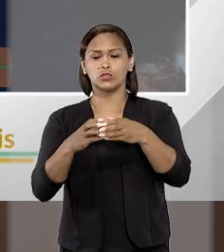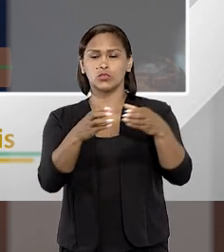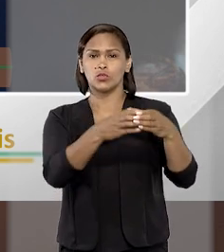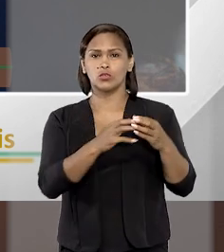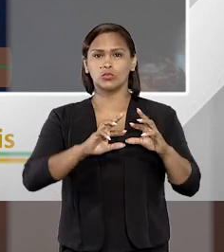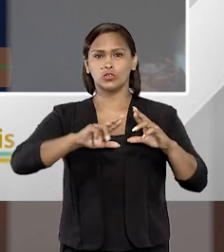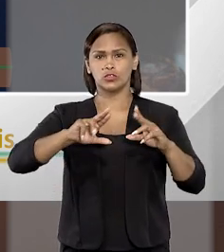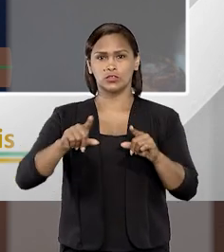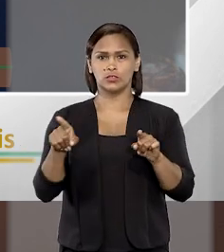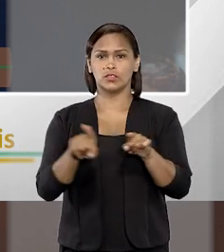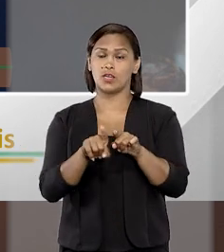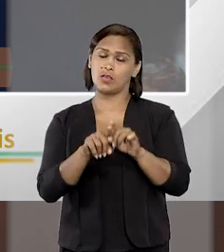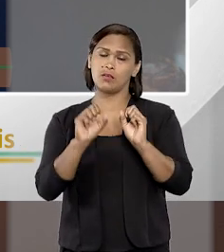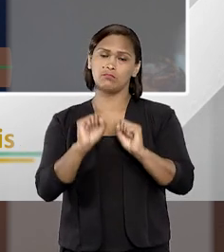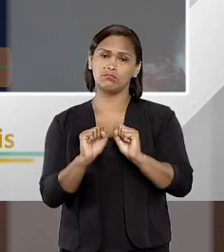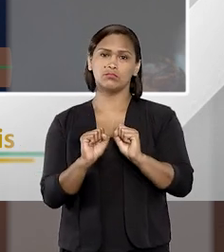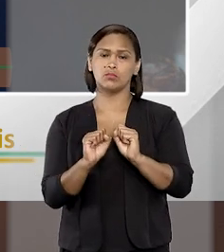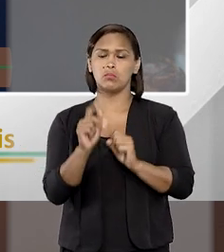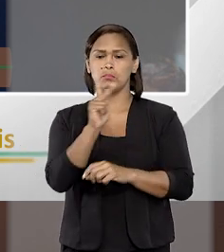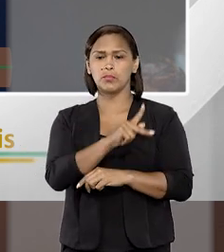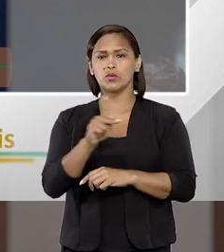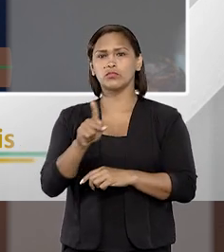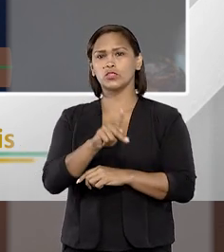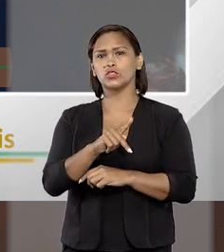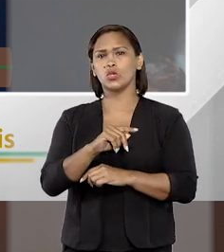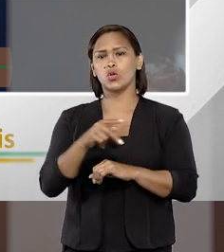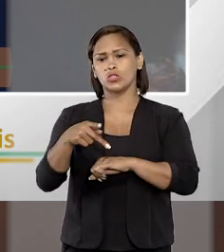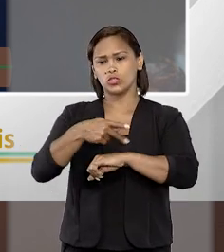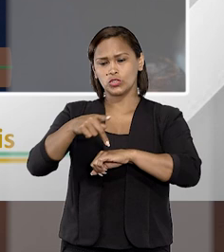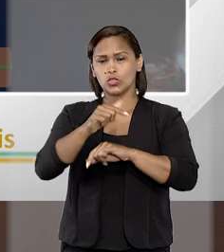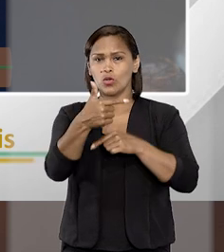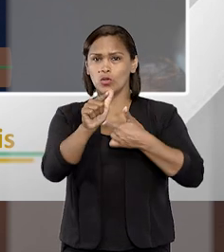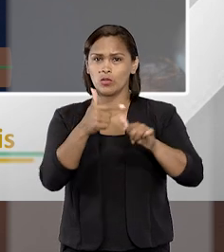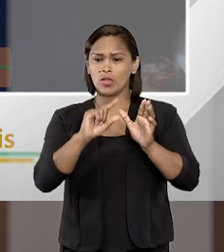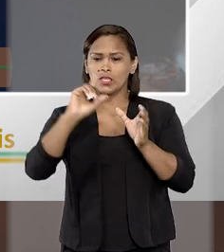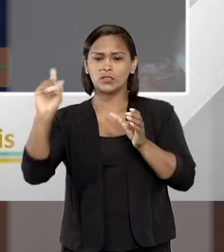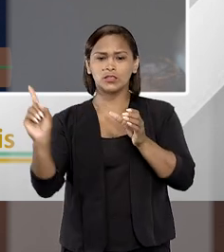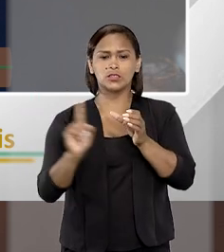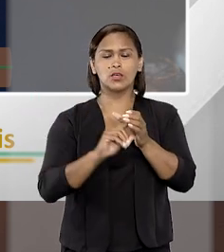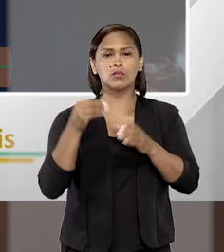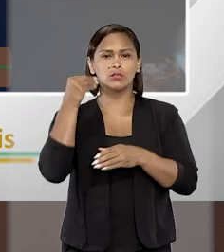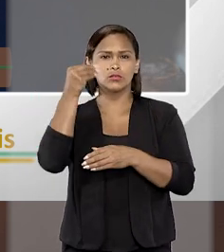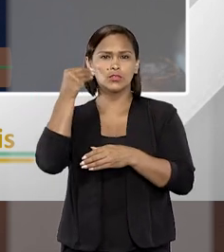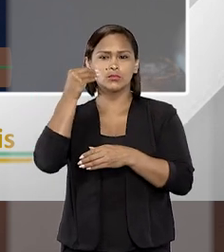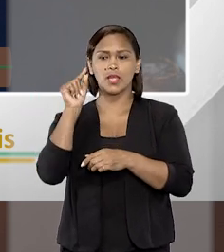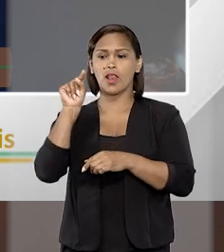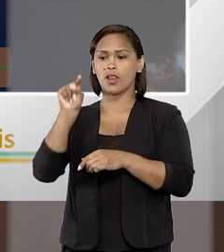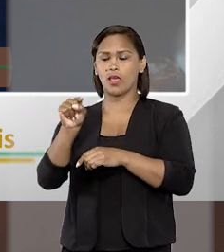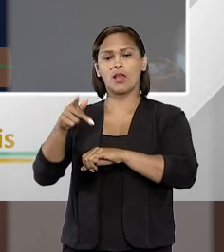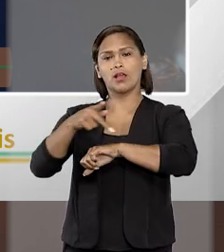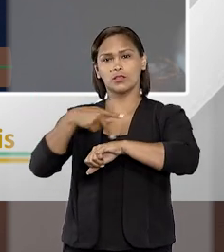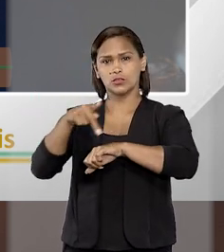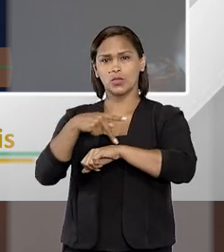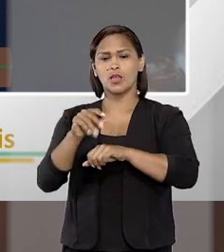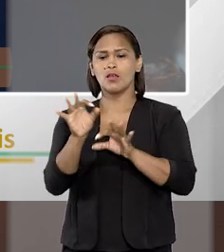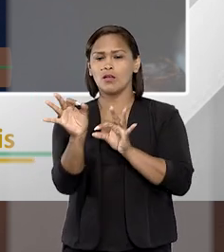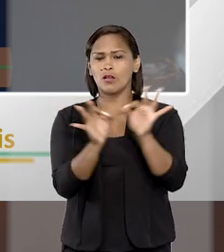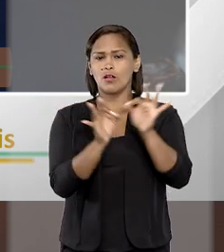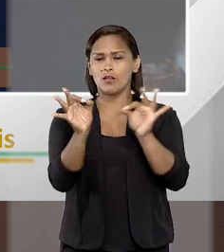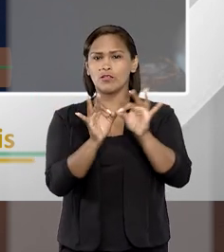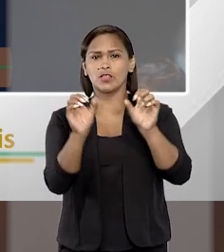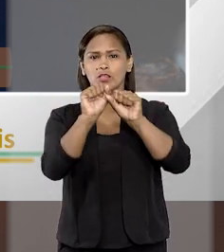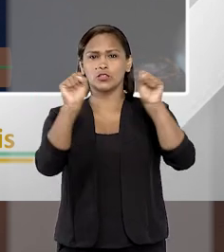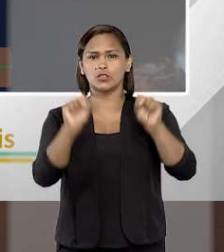e talvez até professores internacionais que trarão as suas experiências para o aperfeiçoamento